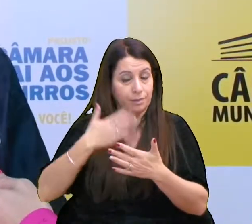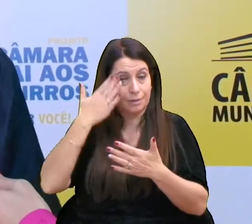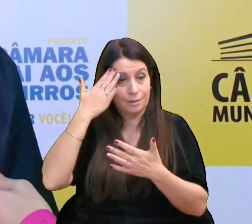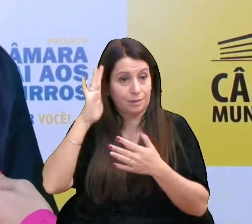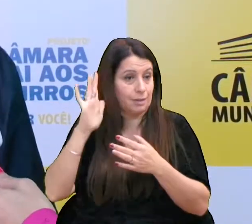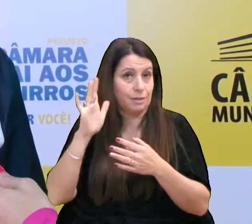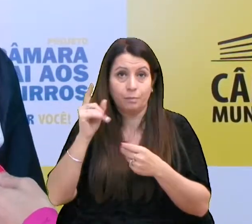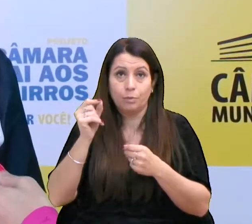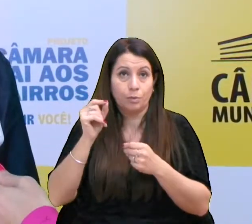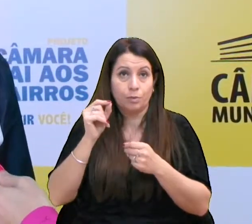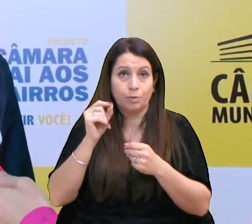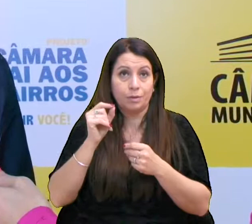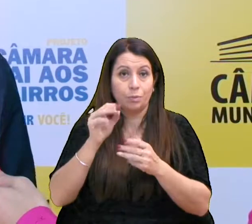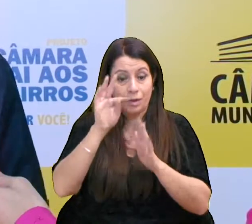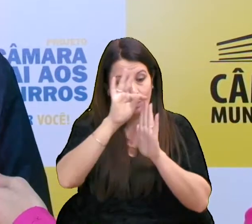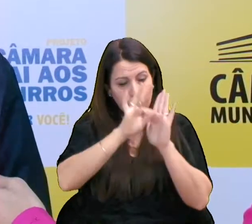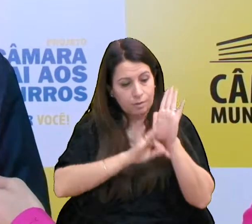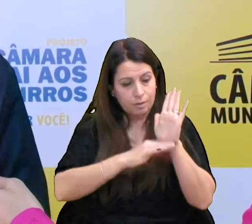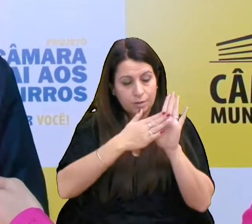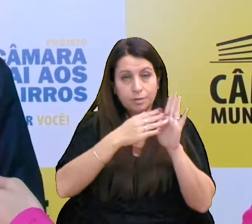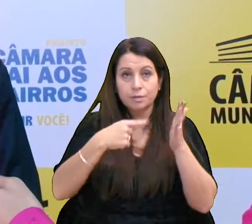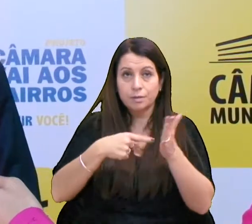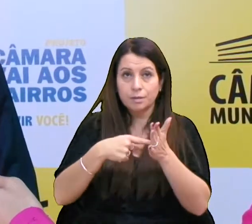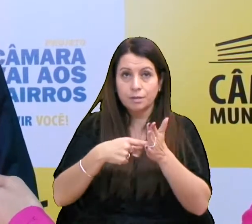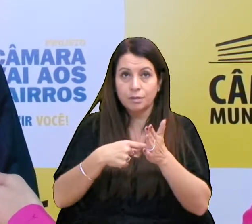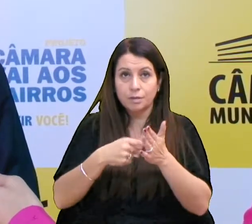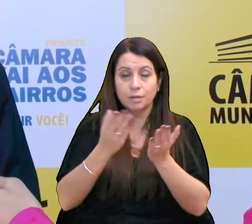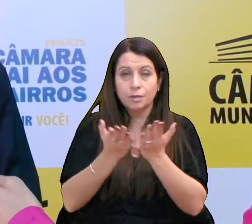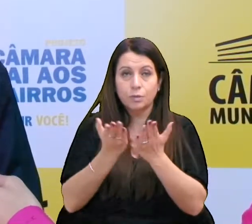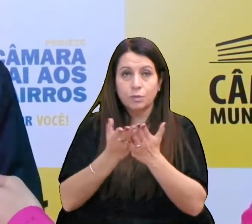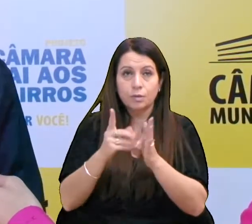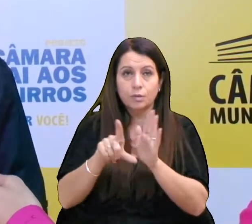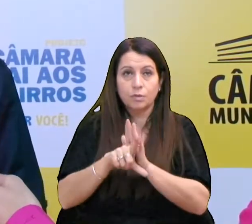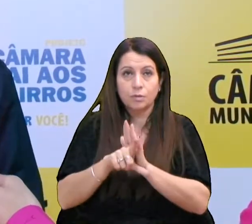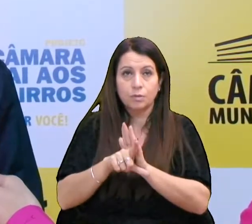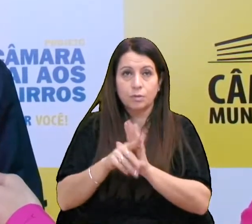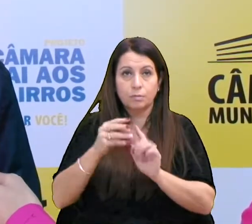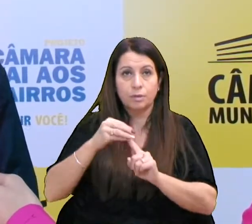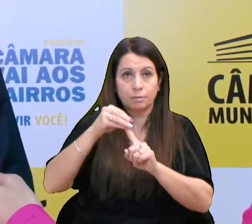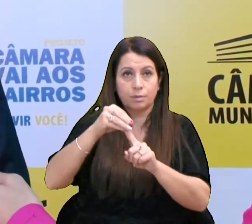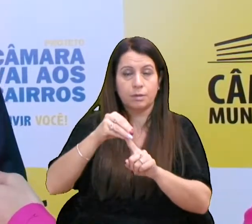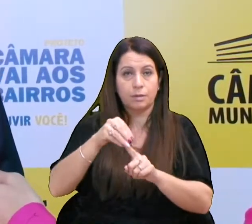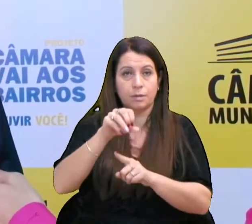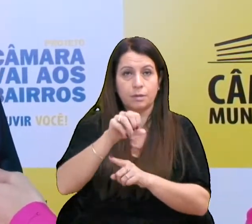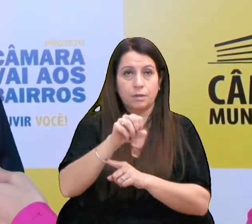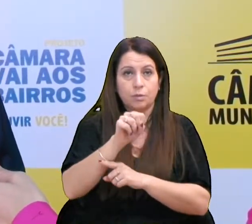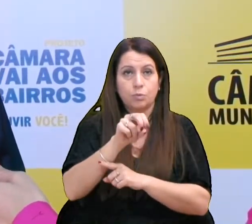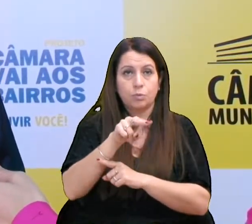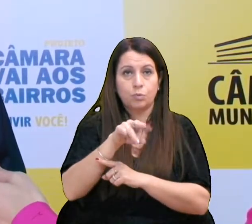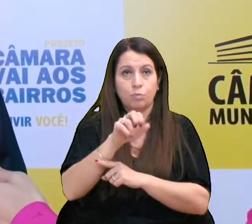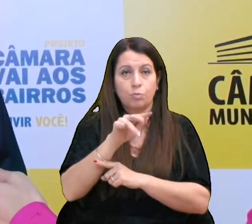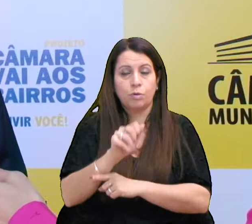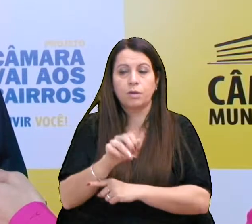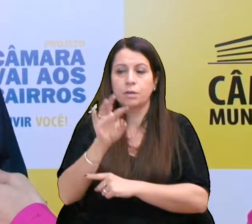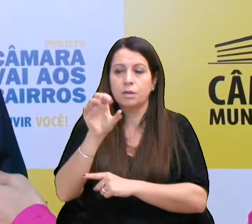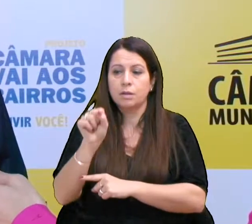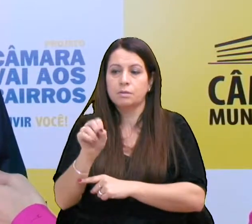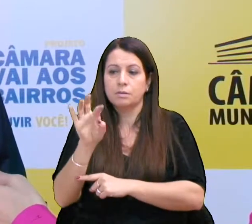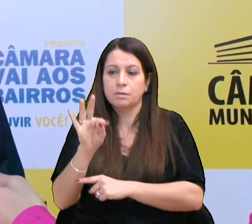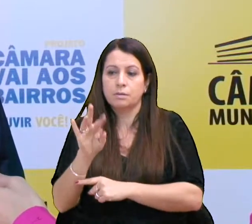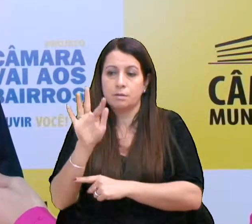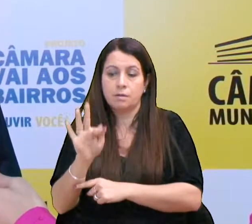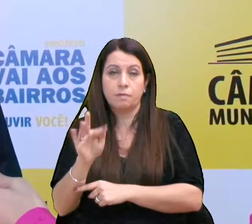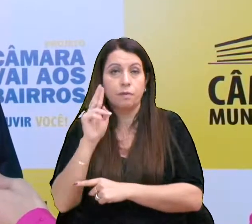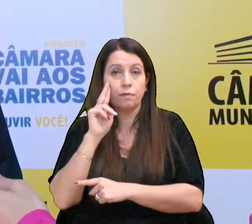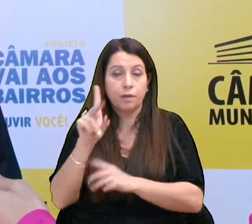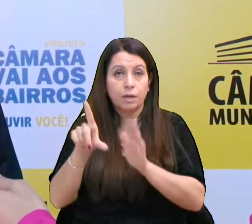o teor da denúncia e estudando a legislação principalmente a súmula do stf nós identificamos que a